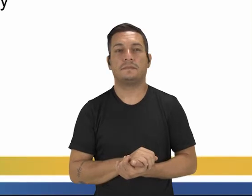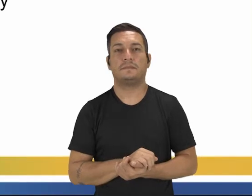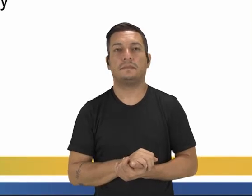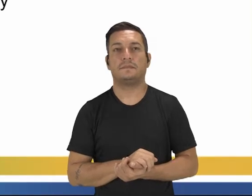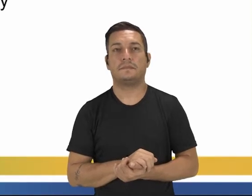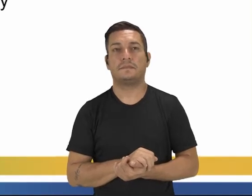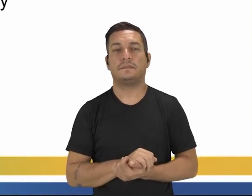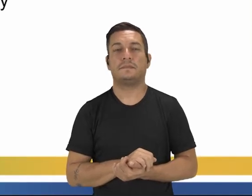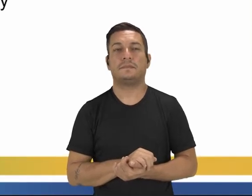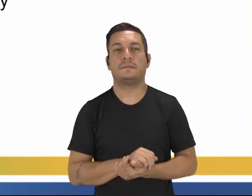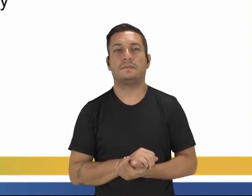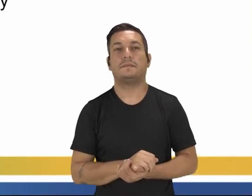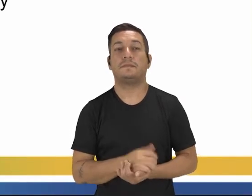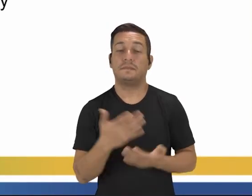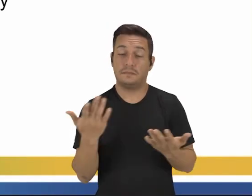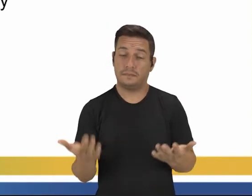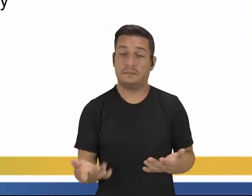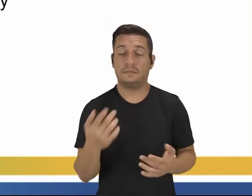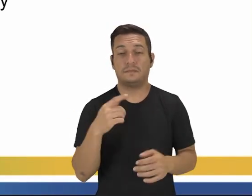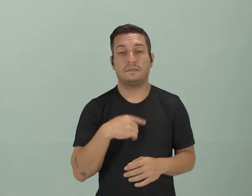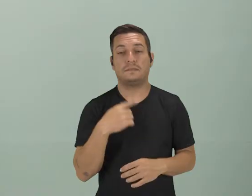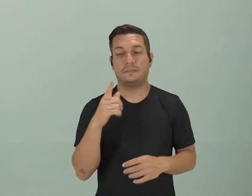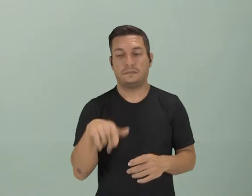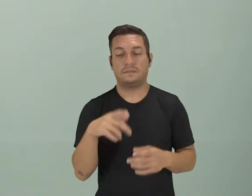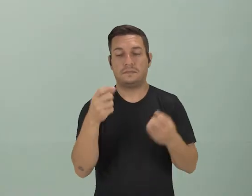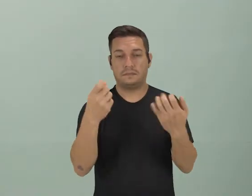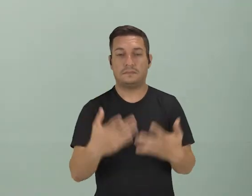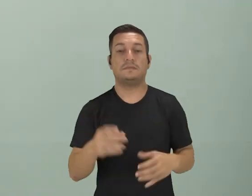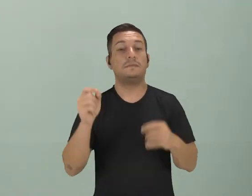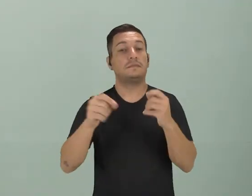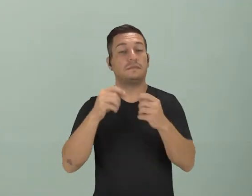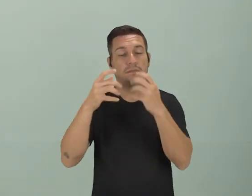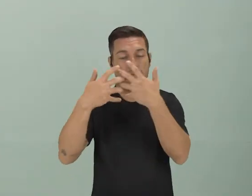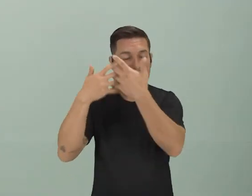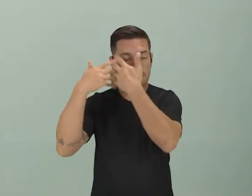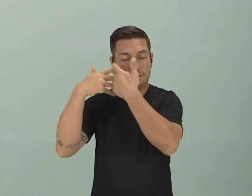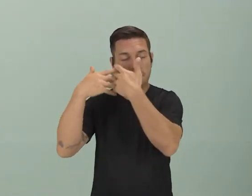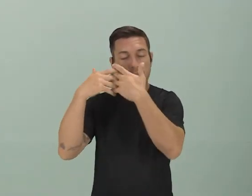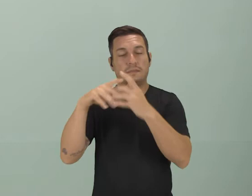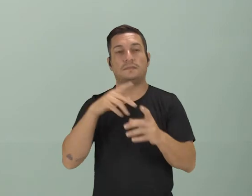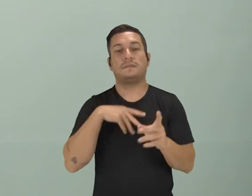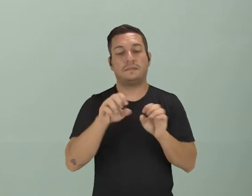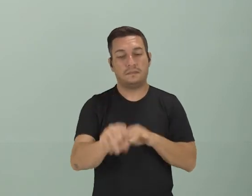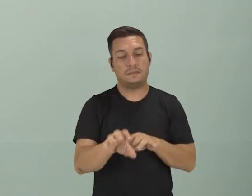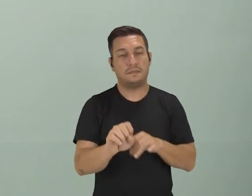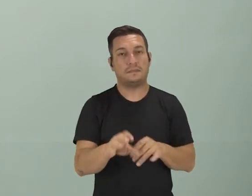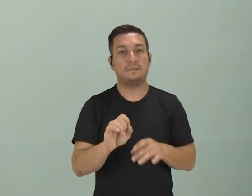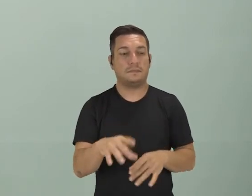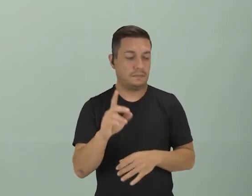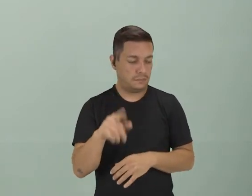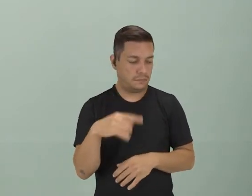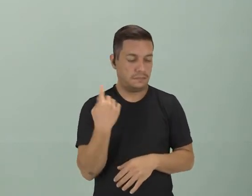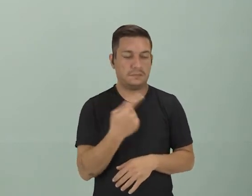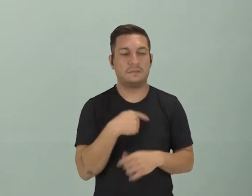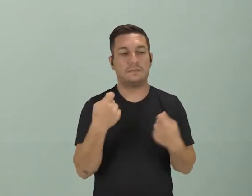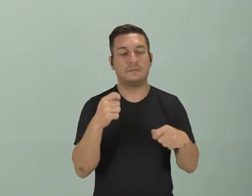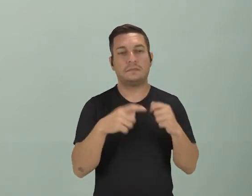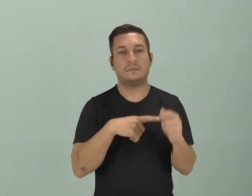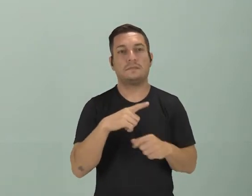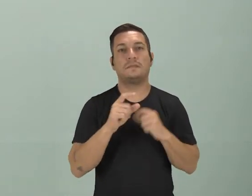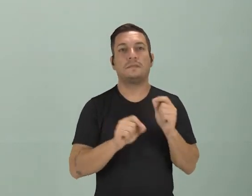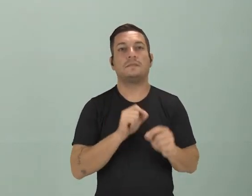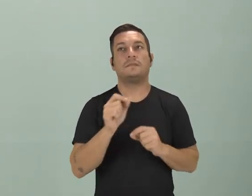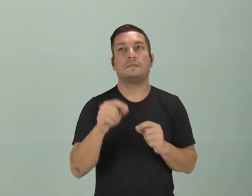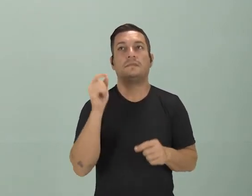de causa e efeito, ou seja, como vai trazer uma reflexão, como vai trazer um ensino, então nós temos que ter essa noção de